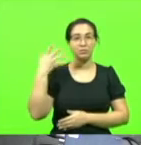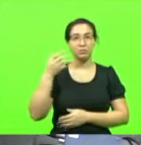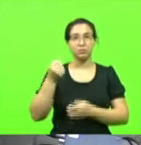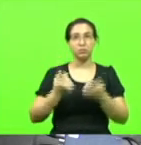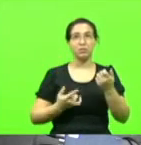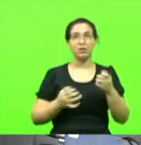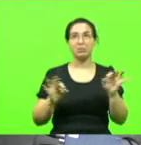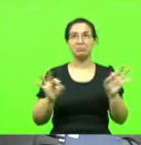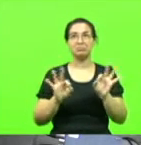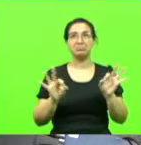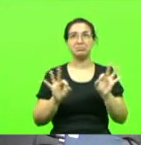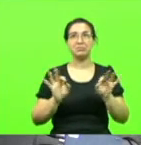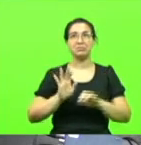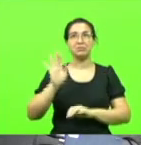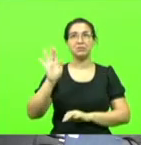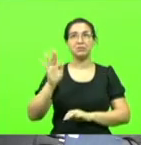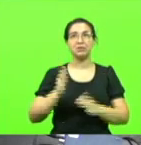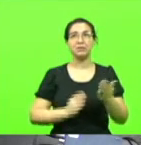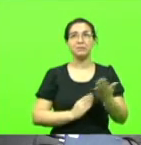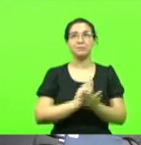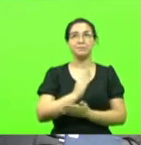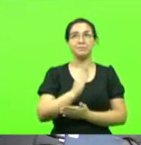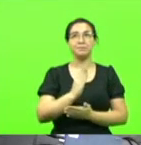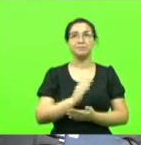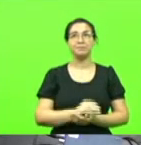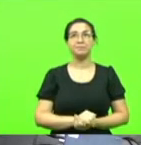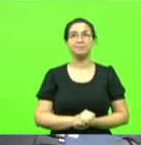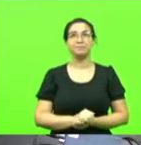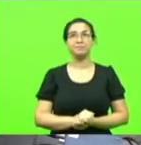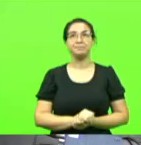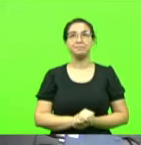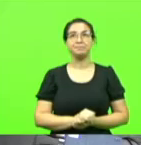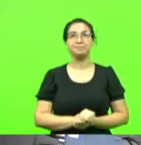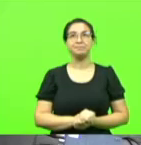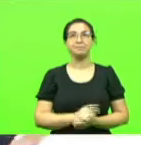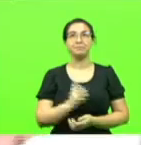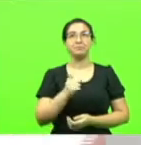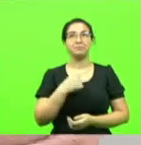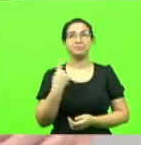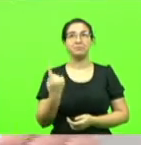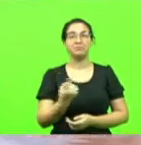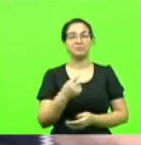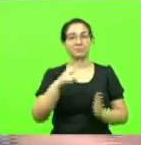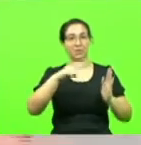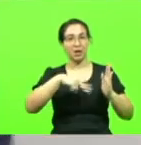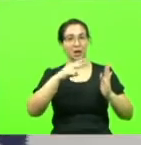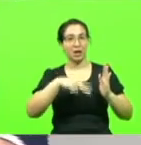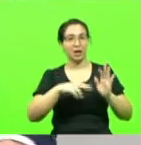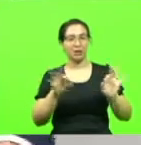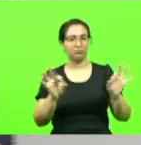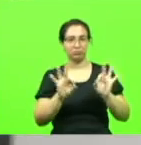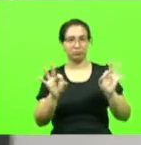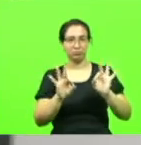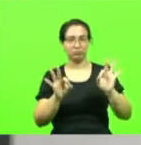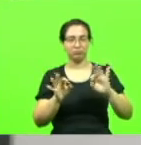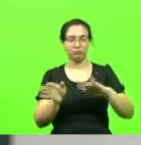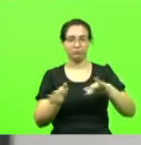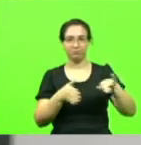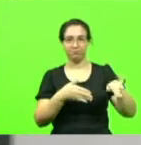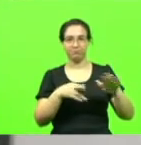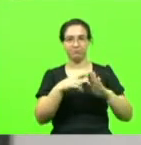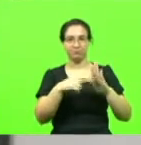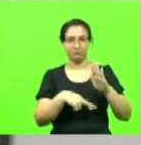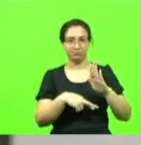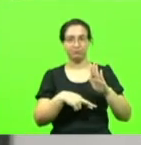como não havendo nenhuma manifestação do por aprovado sendo assim nós não faremos a leitura dos